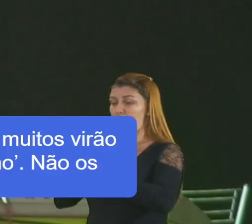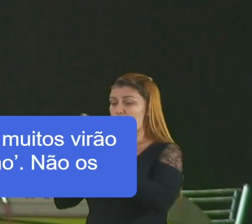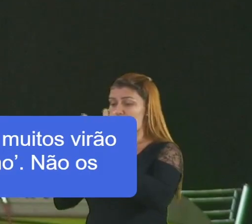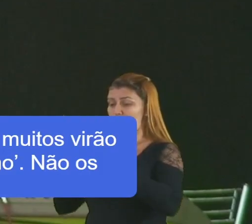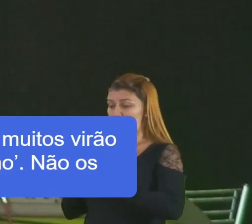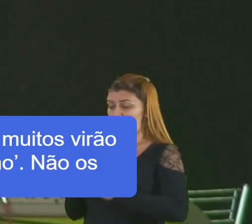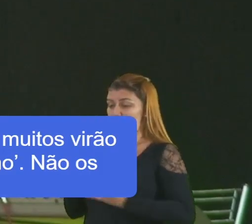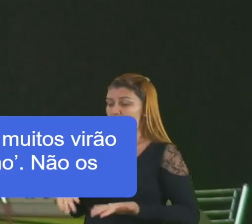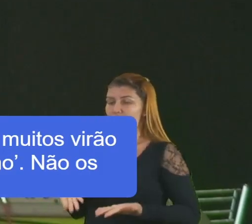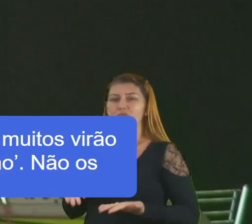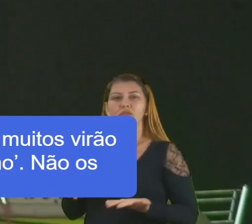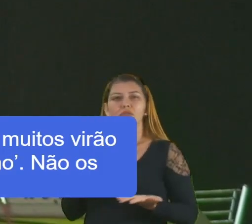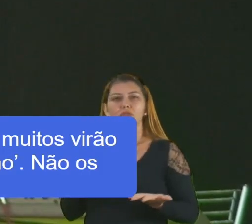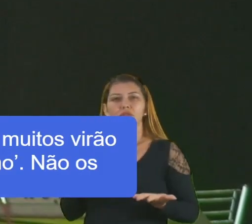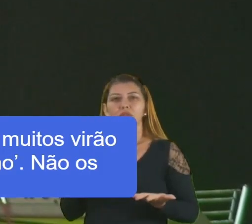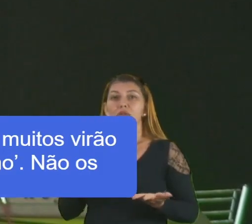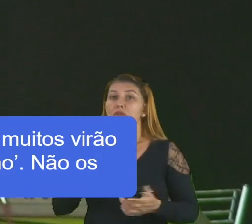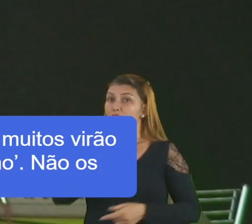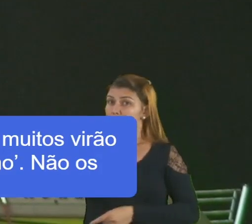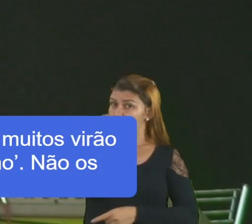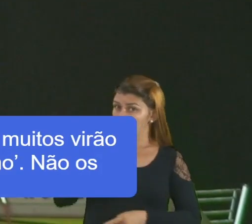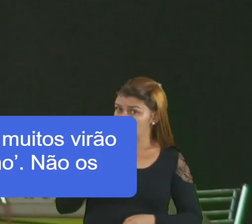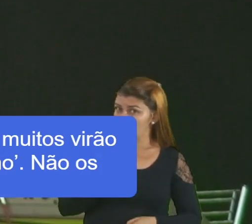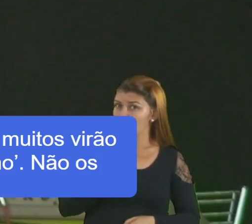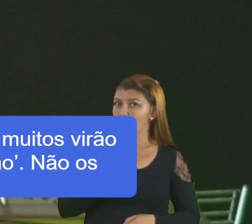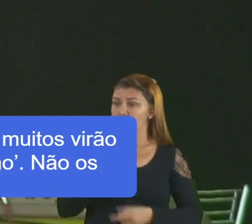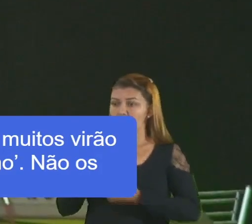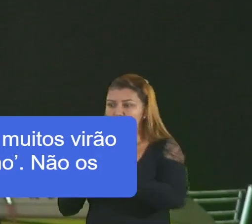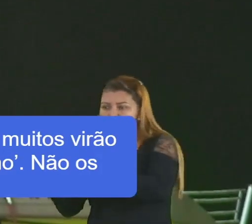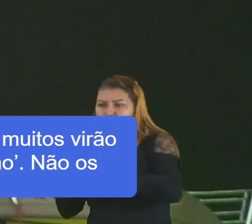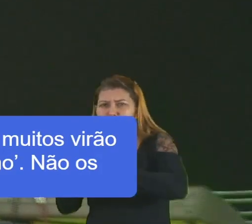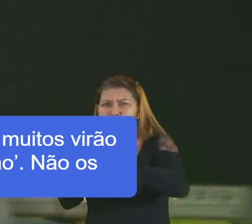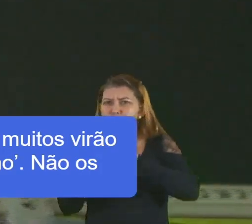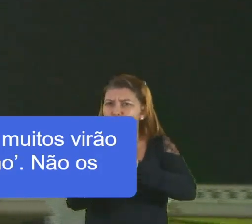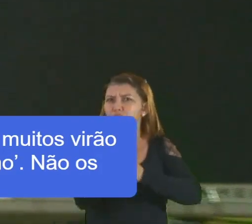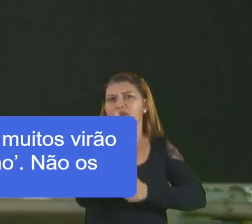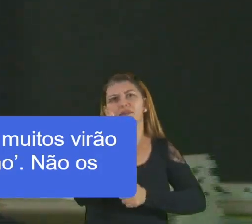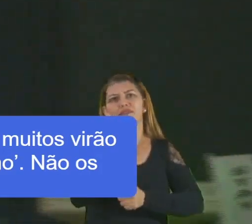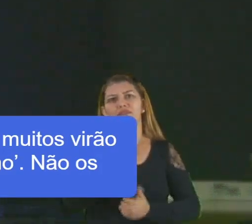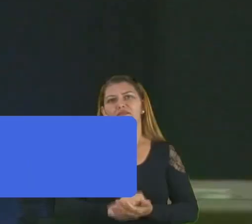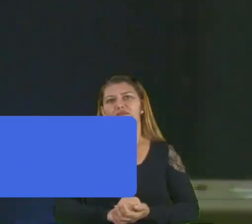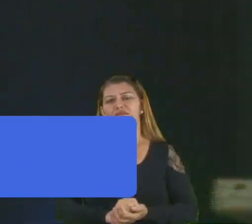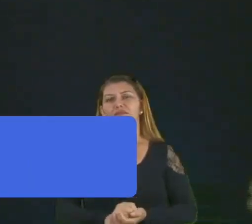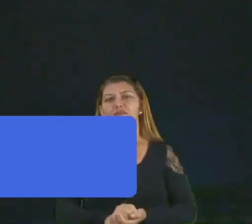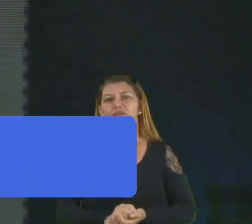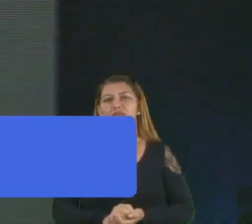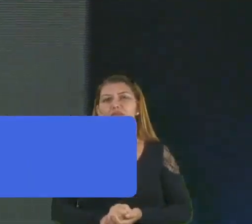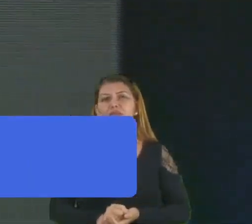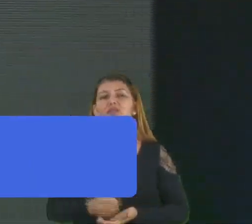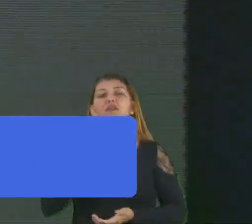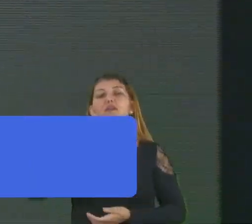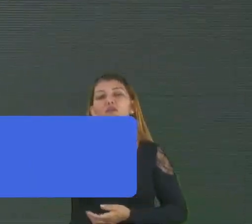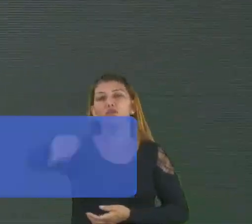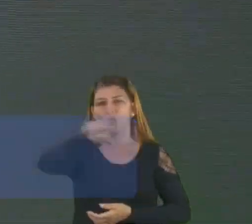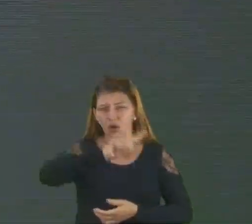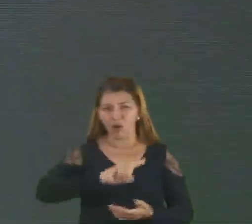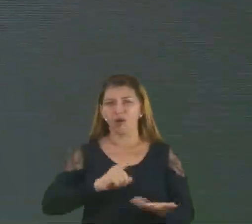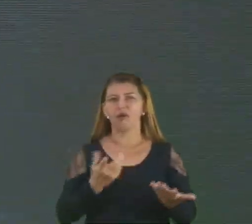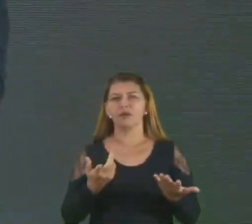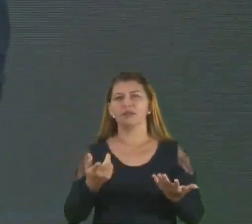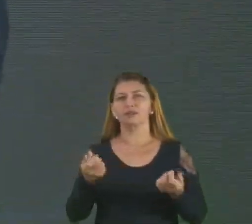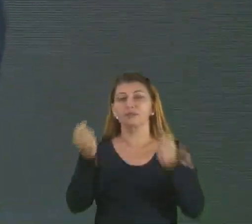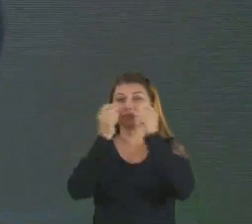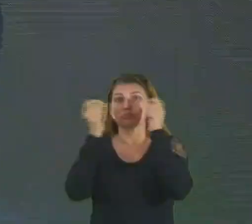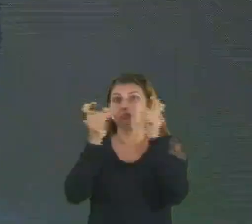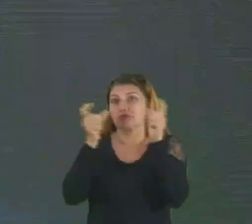está próximo, não os sigam. Que tipo de atitude a igreja de Jesus deve